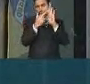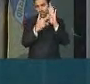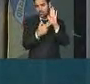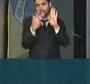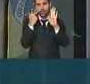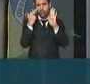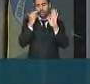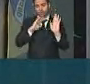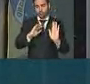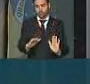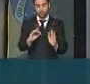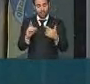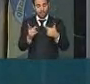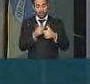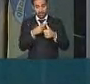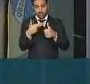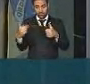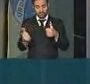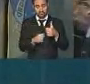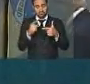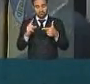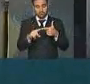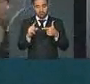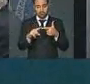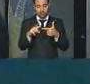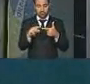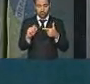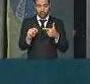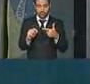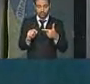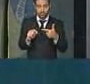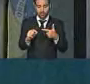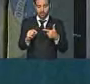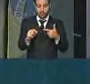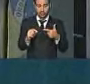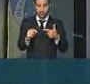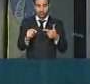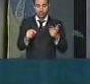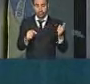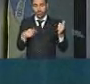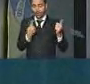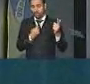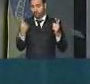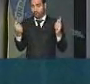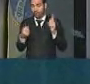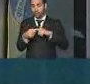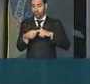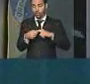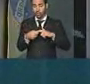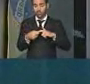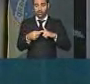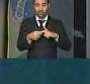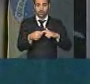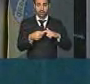colocando essa é a primeira questão a outra questão é que nós voltamos ao